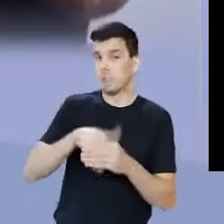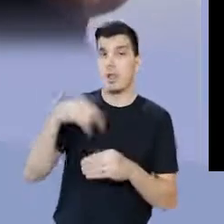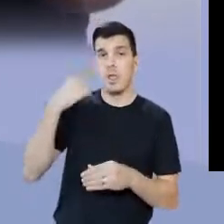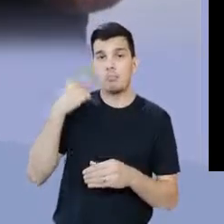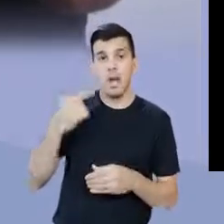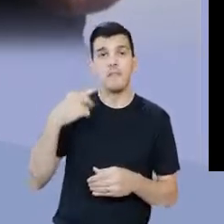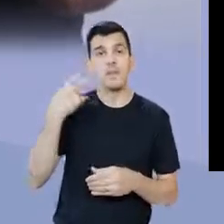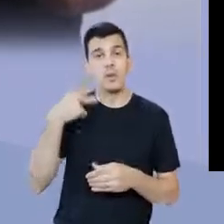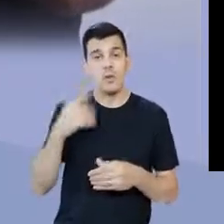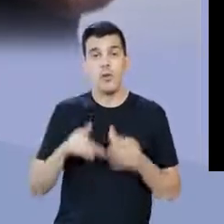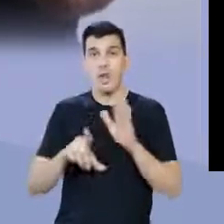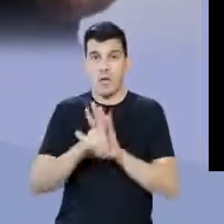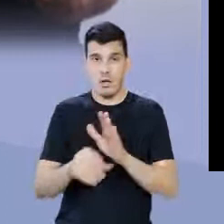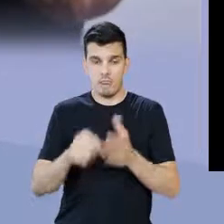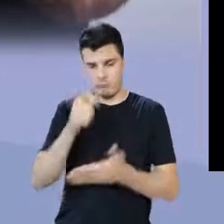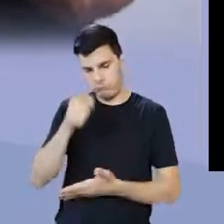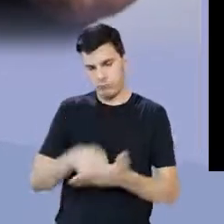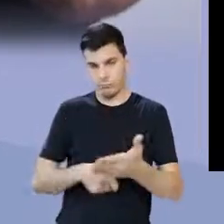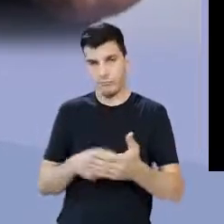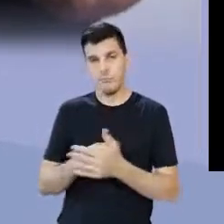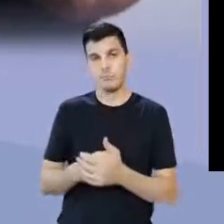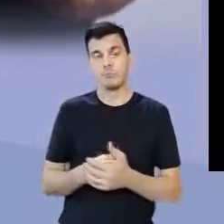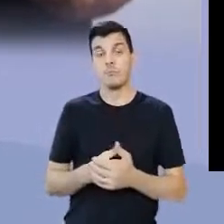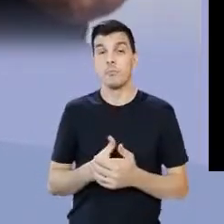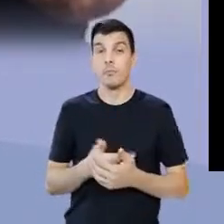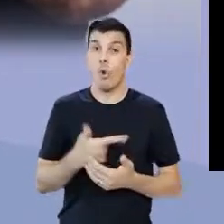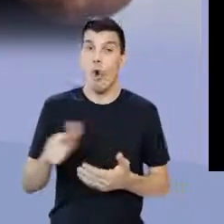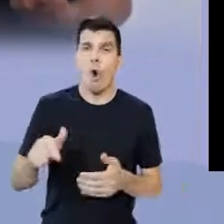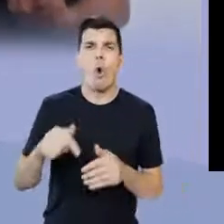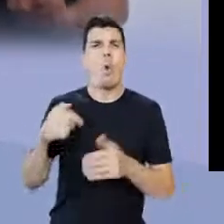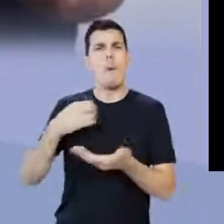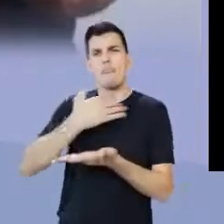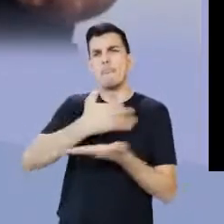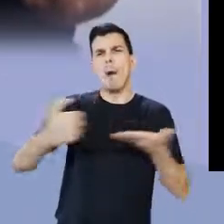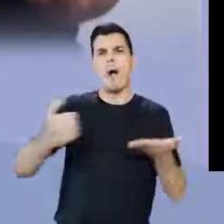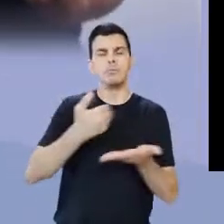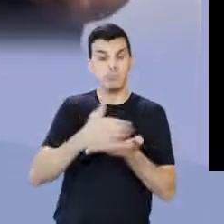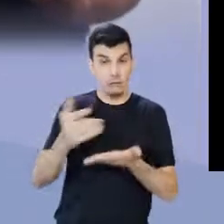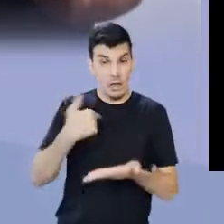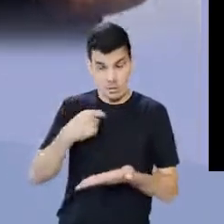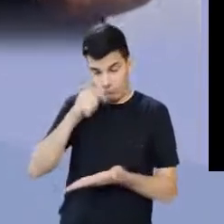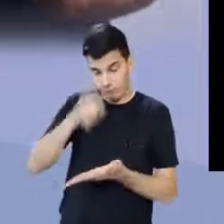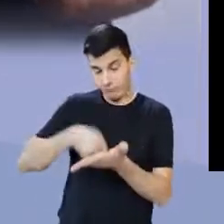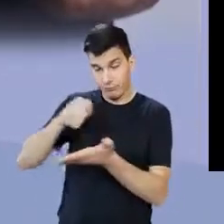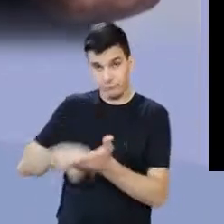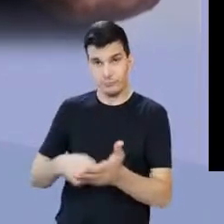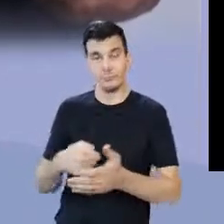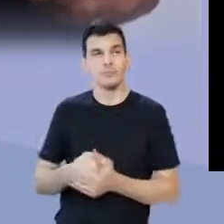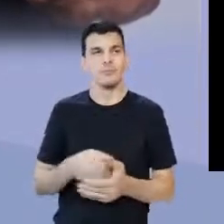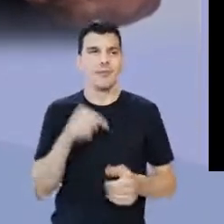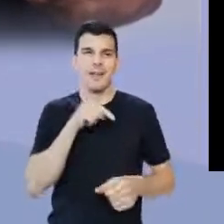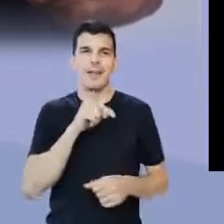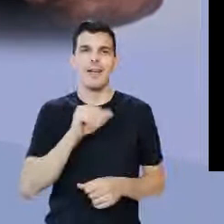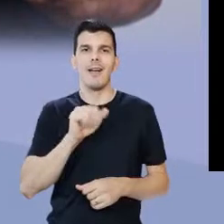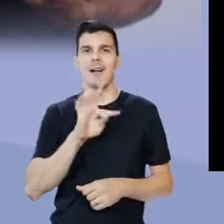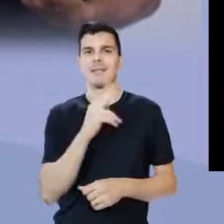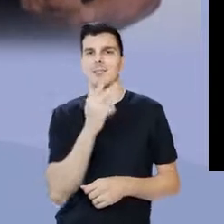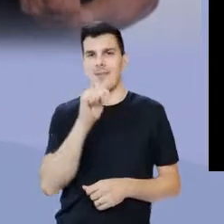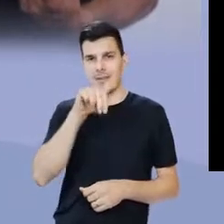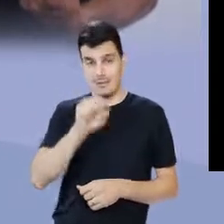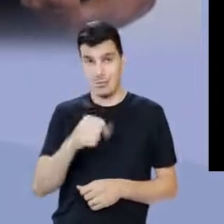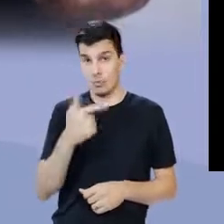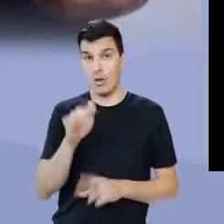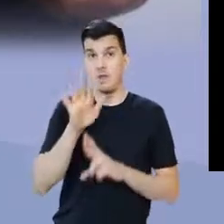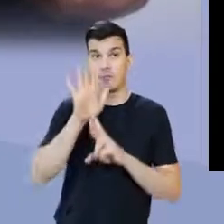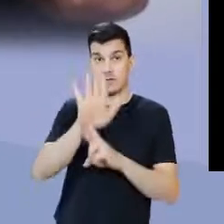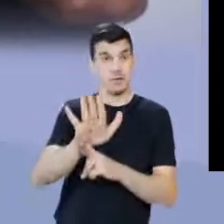mim, ora, quando eu vou a um referendo, a um plebiscito, sou eu diretamente. No mundo ateniense não havia